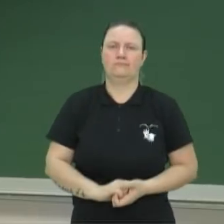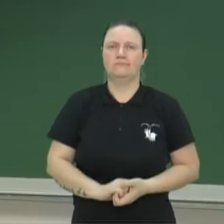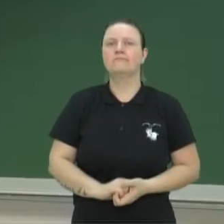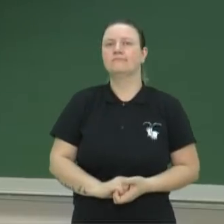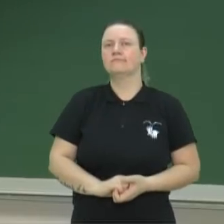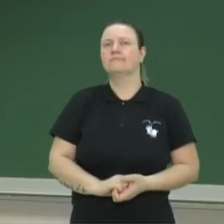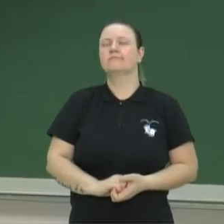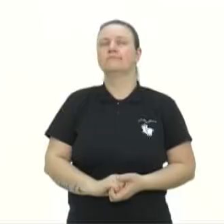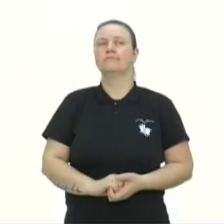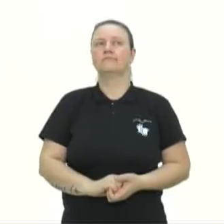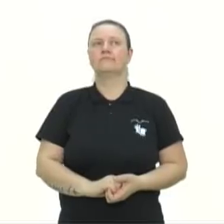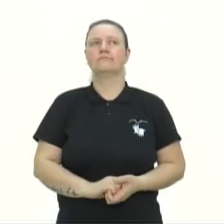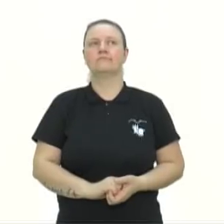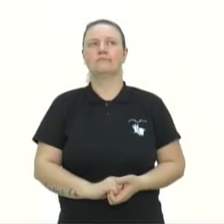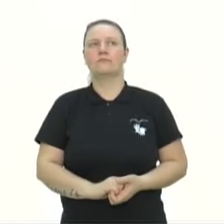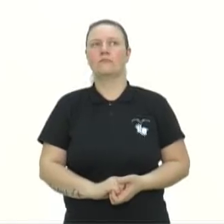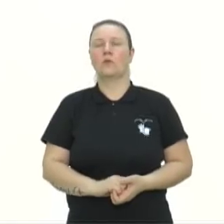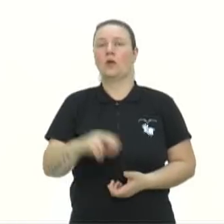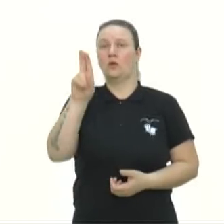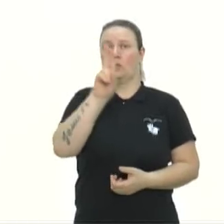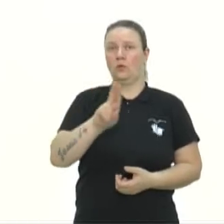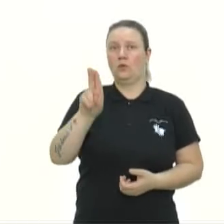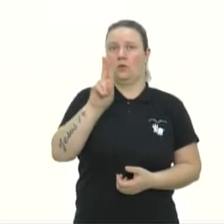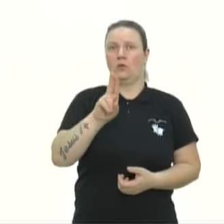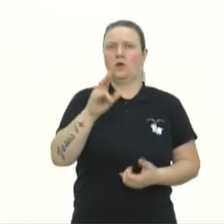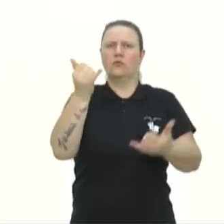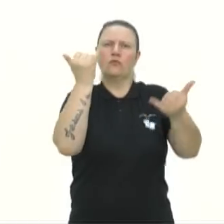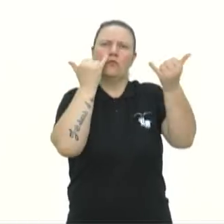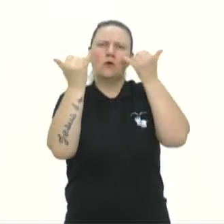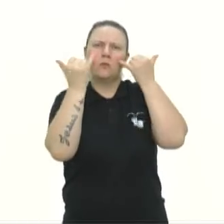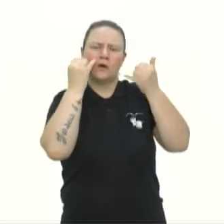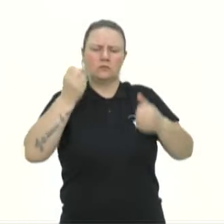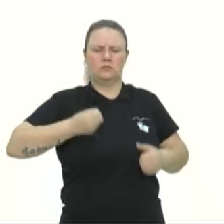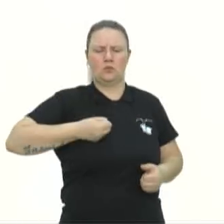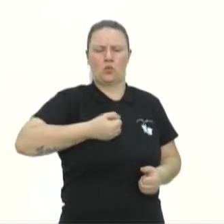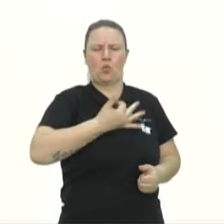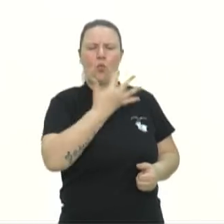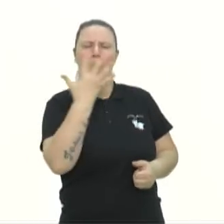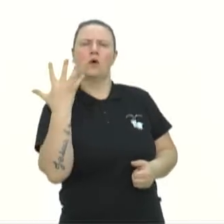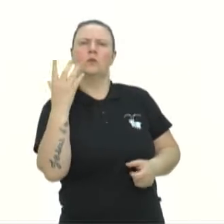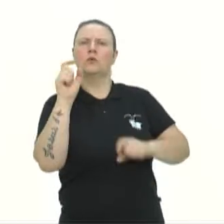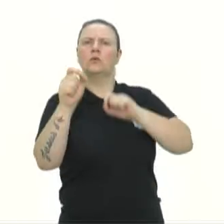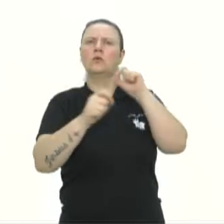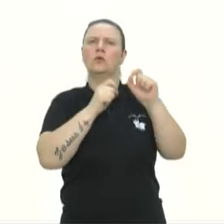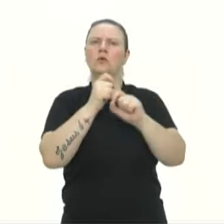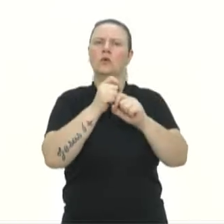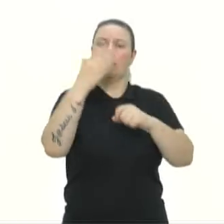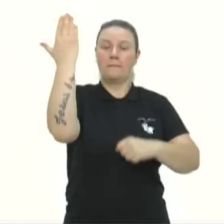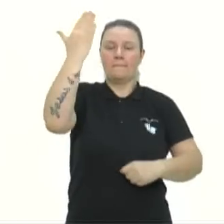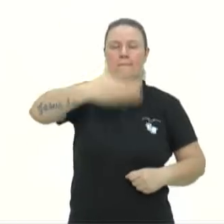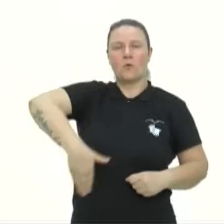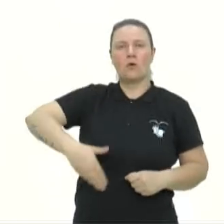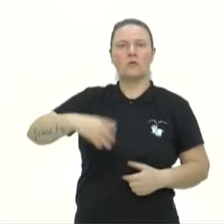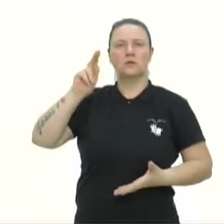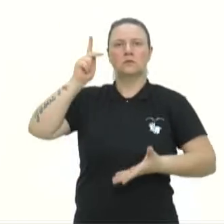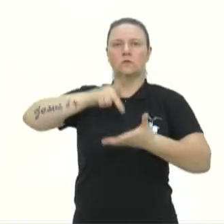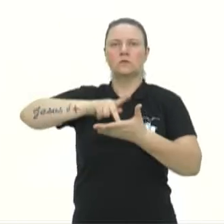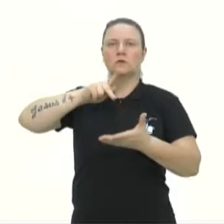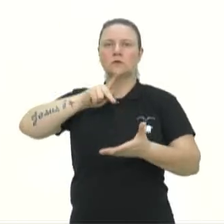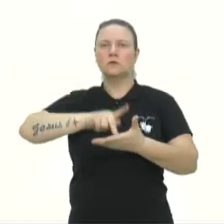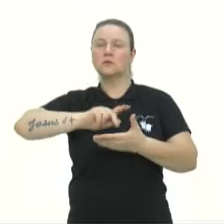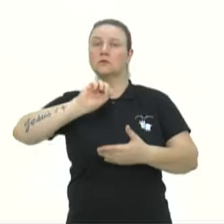Vejamos. O uso de dados numéricos, ele comprova a relevância do fato que está